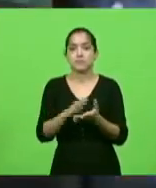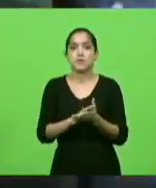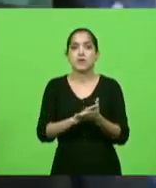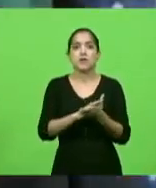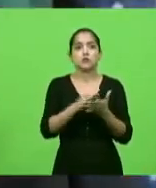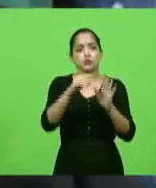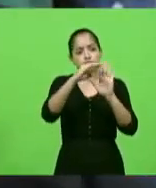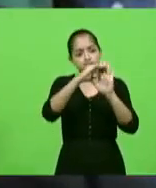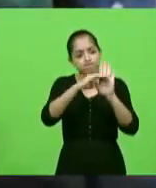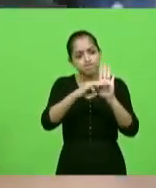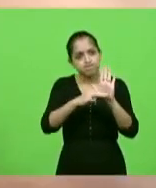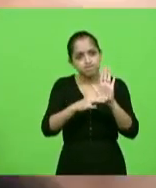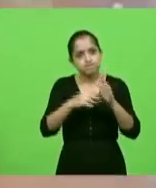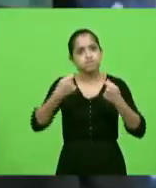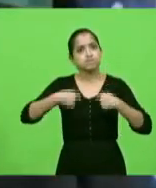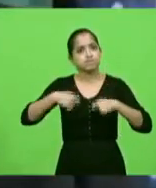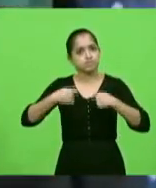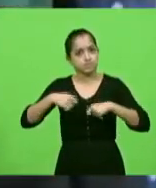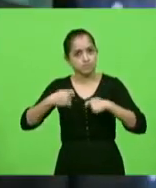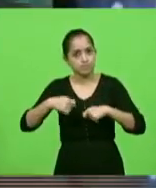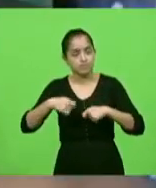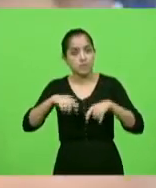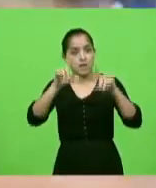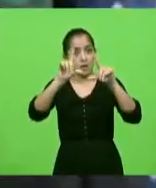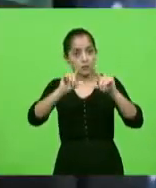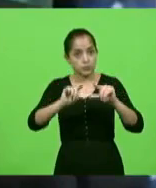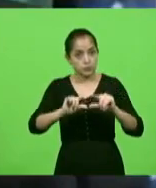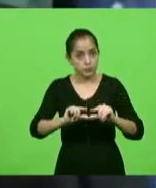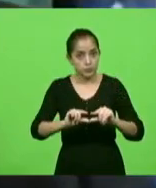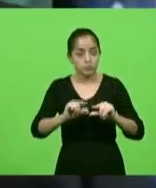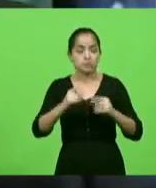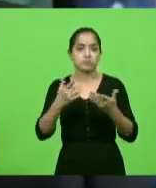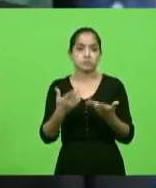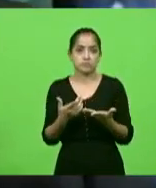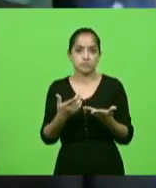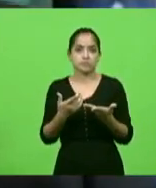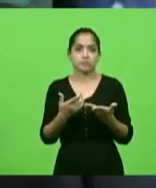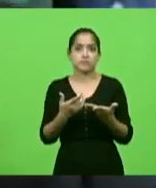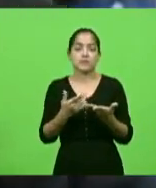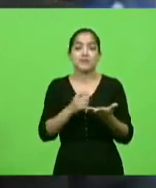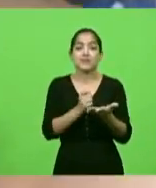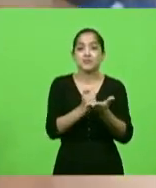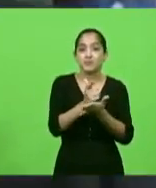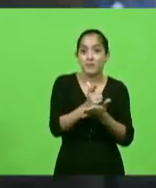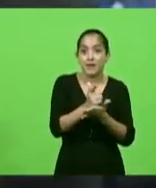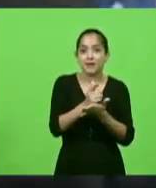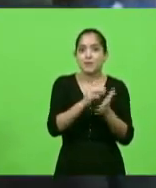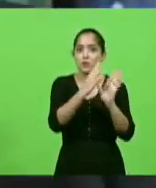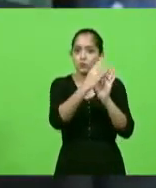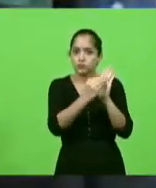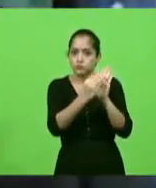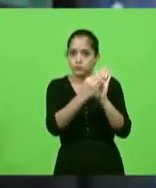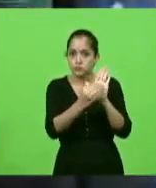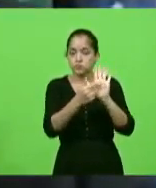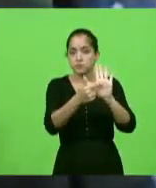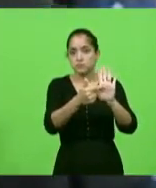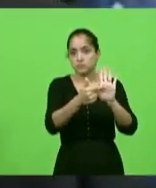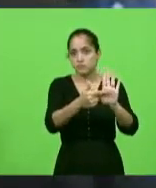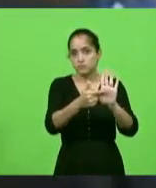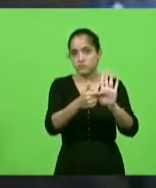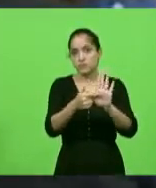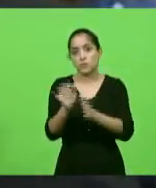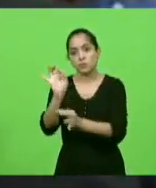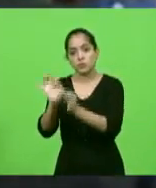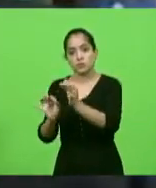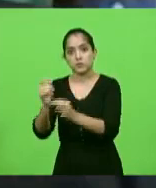adoção das medidas cautelares e para minimização dos riscos decorrentes dessa modalidade de pagamento conforme apontado no